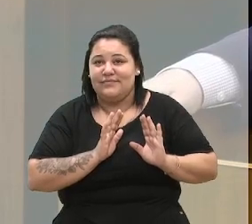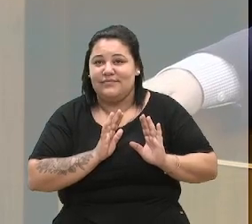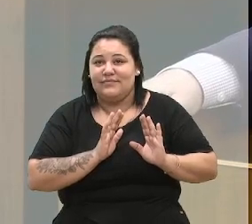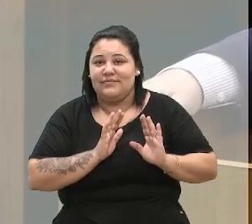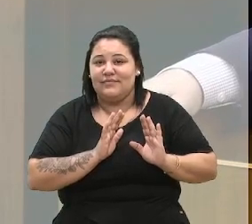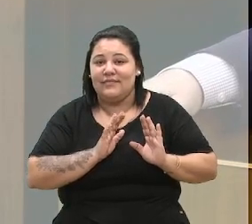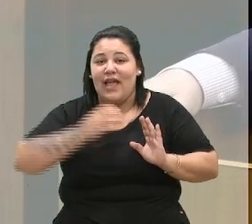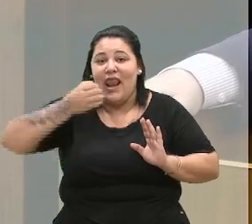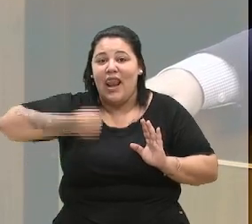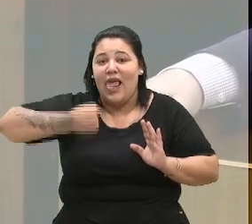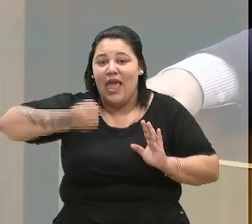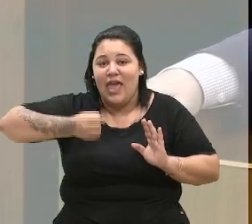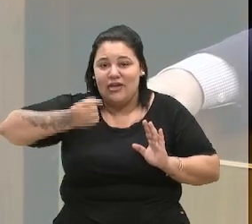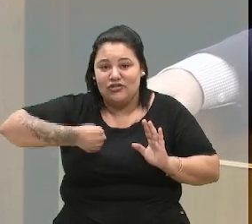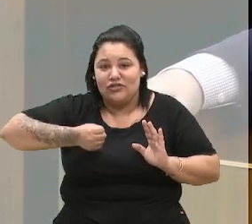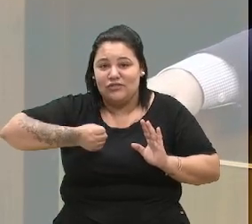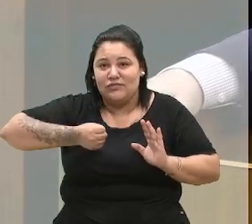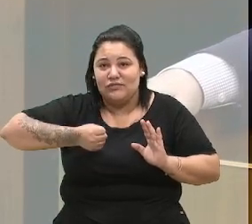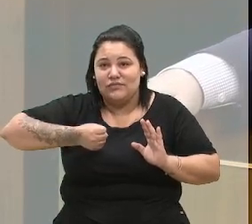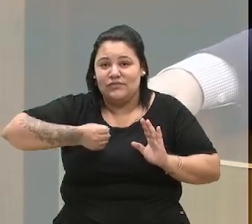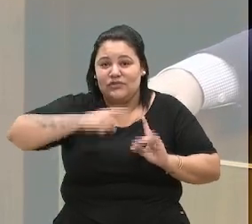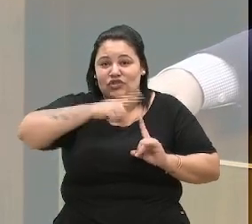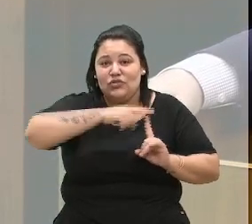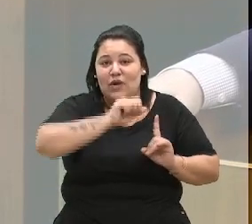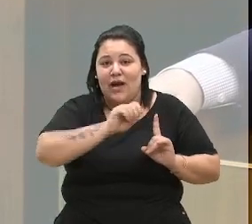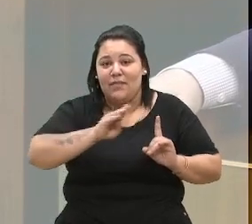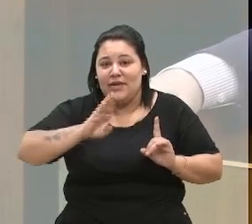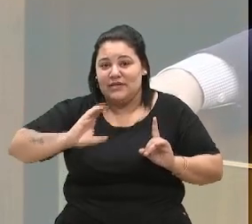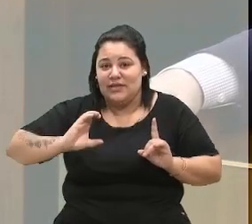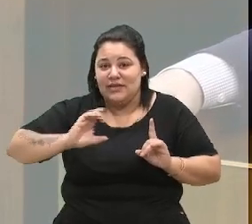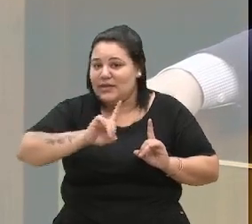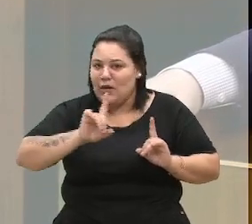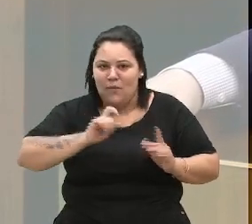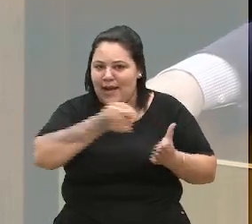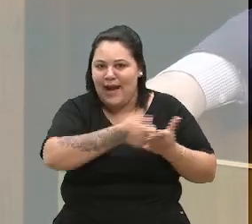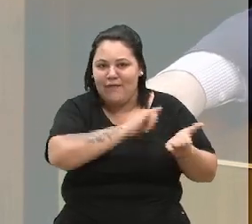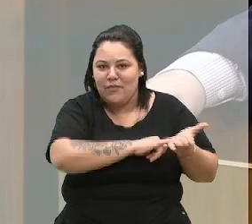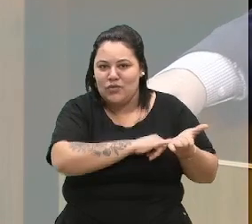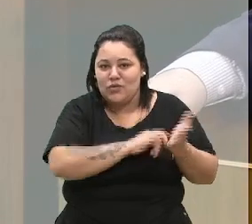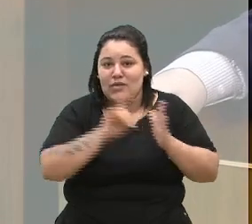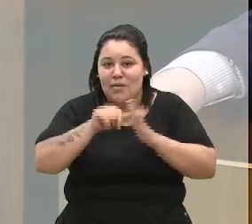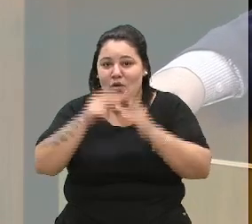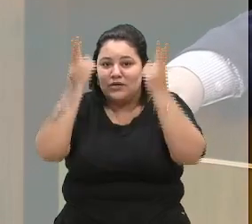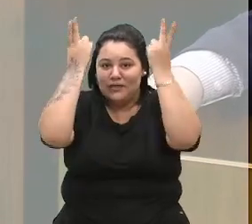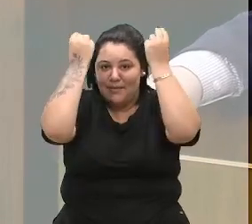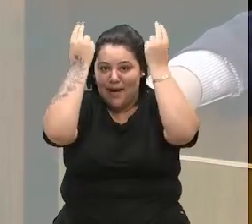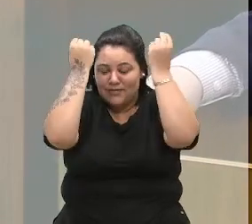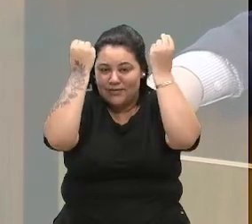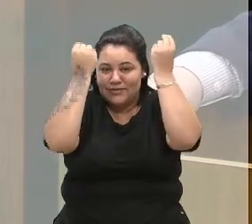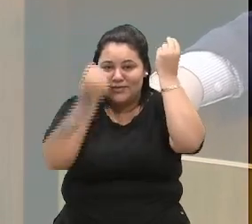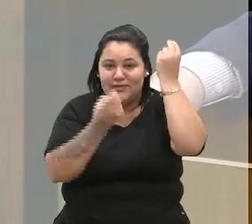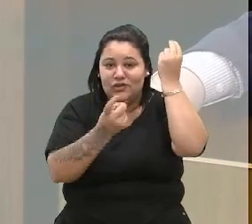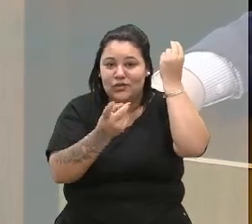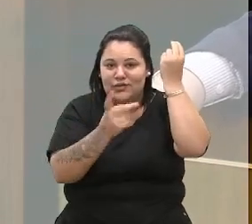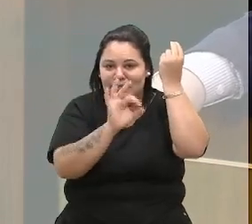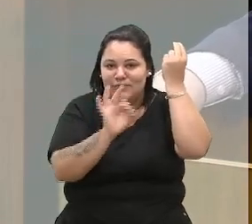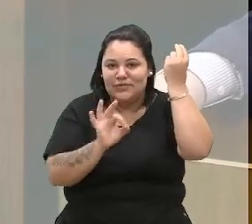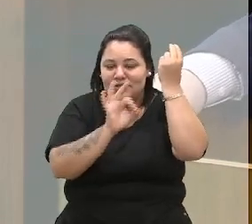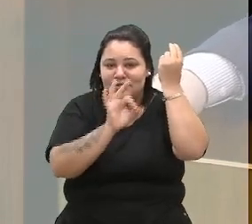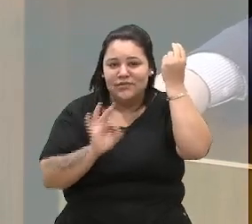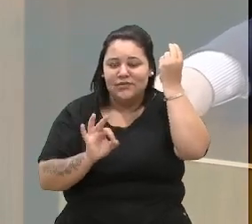Leites pasteurizados tipos A, B e C, isento, a partir da Páscoa, 12%, vereador